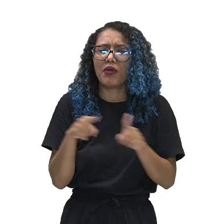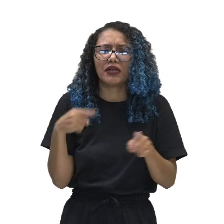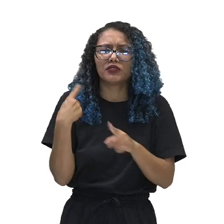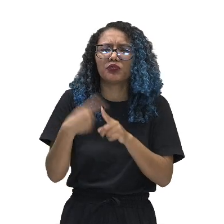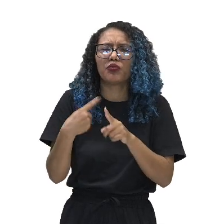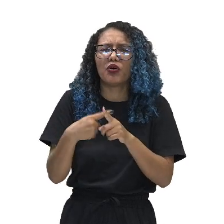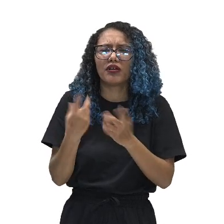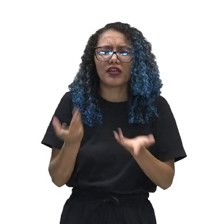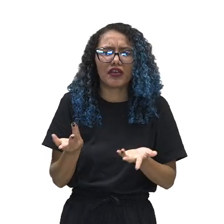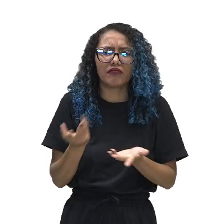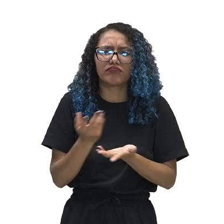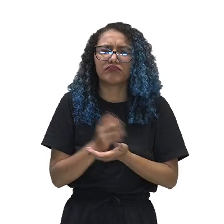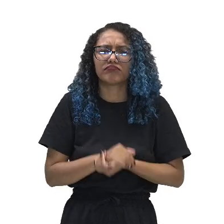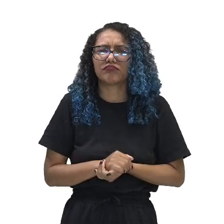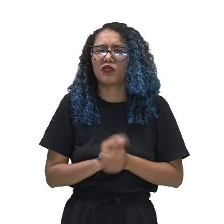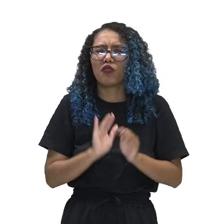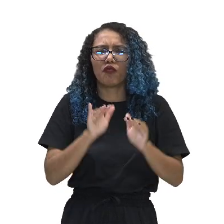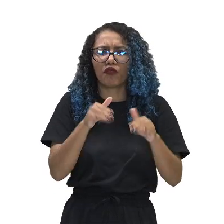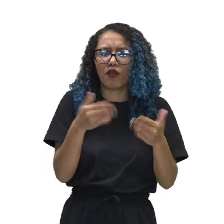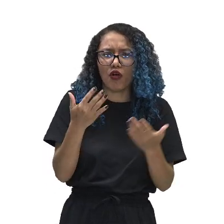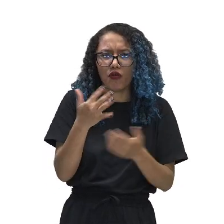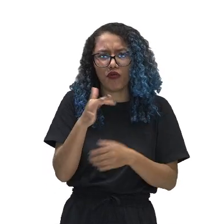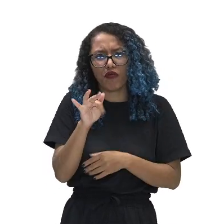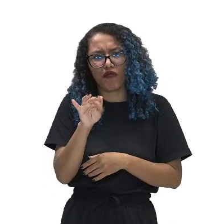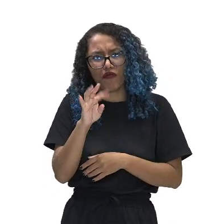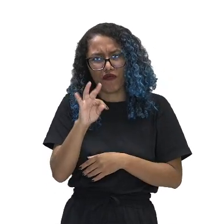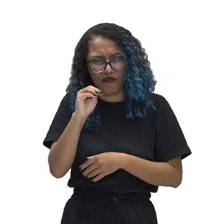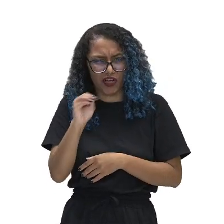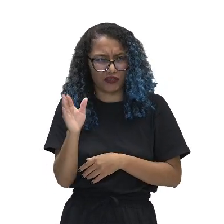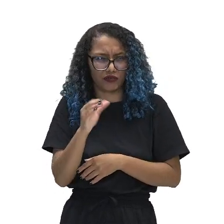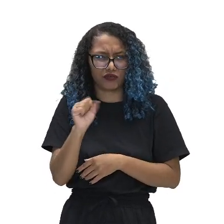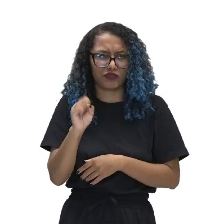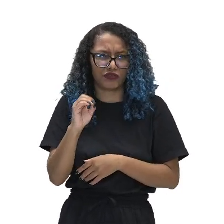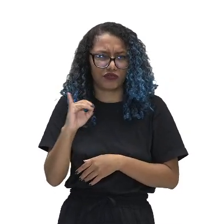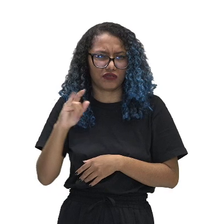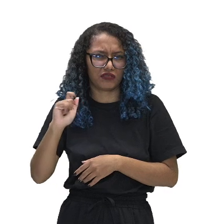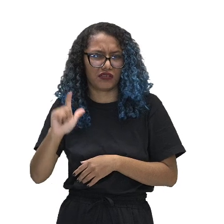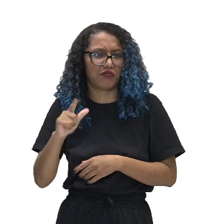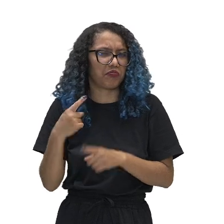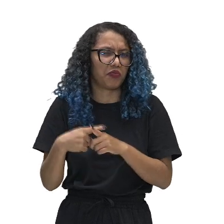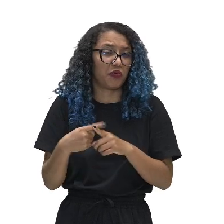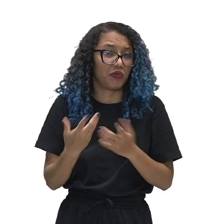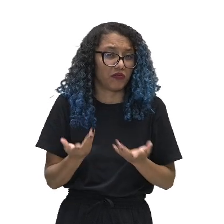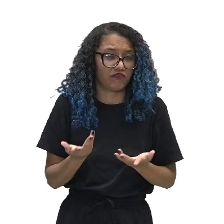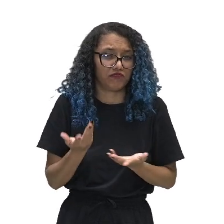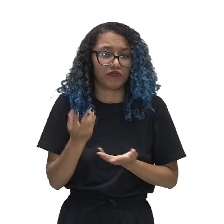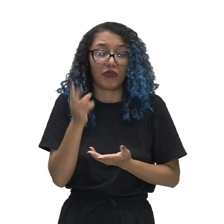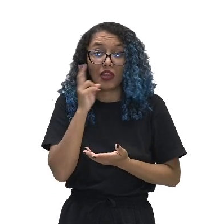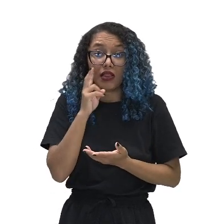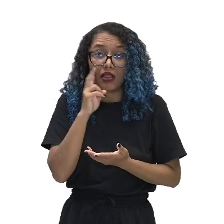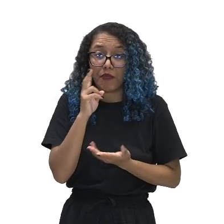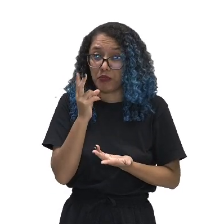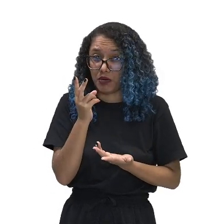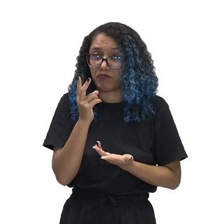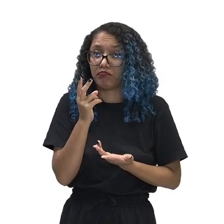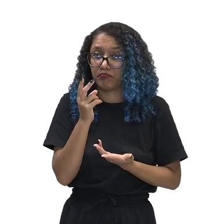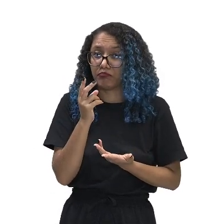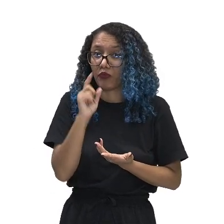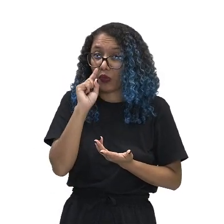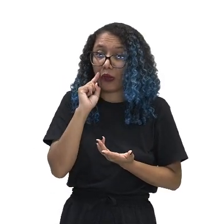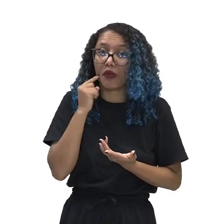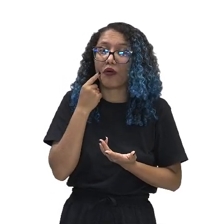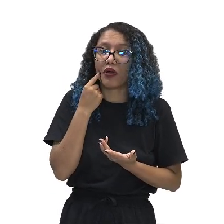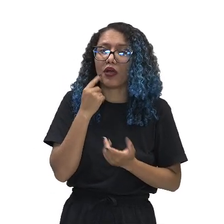é hoje conhecido como teoria do fato social? Lembrem-se que Durkheim é